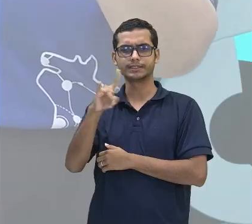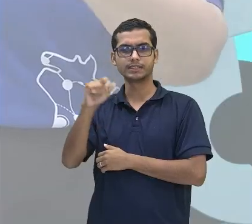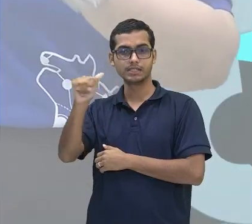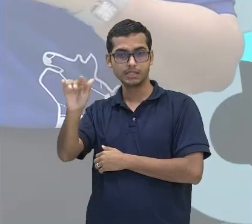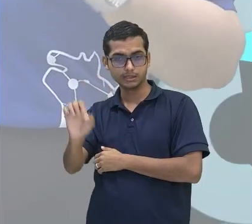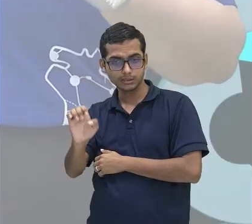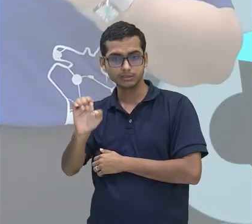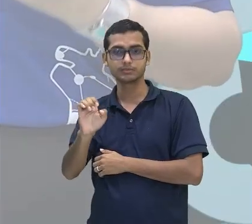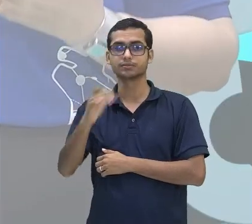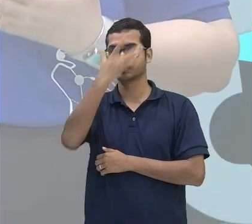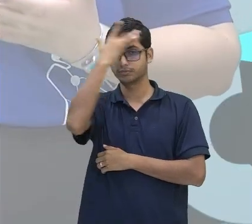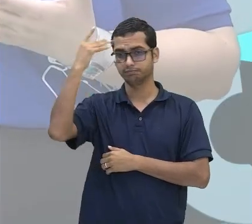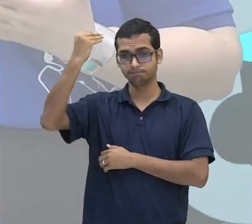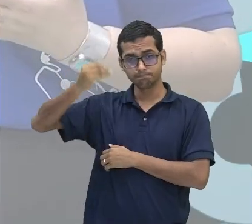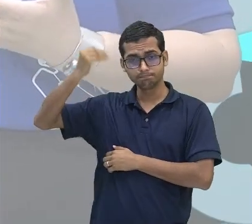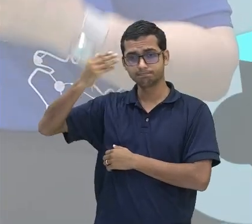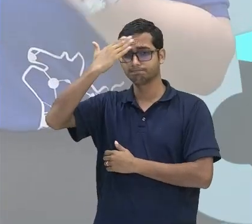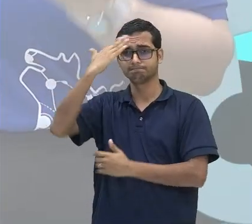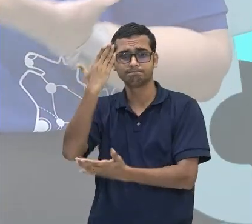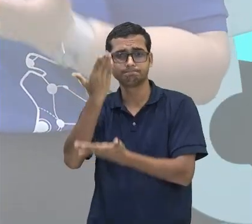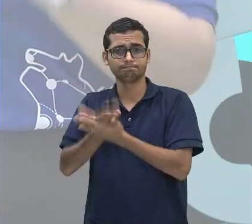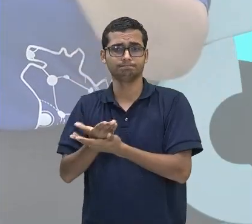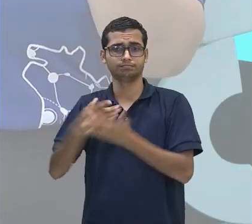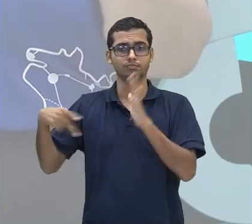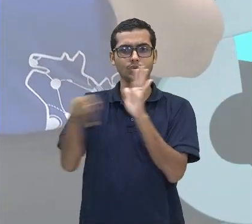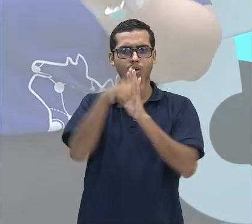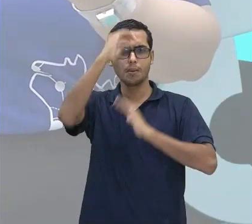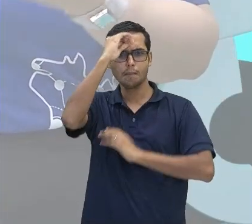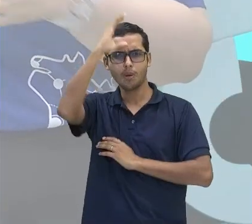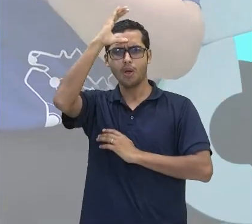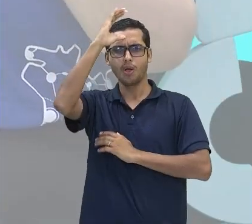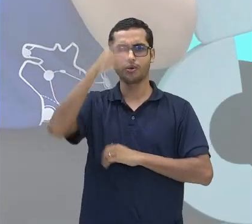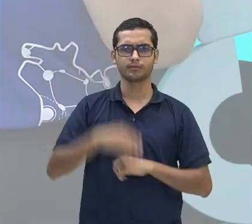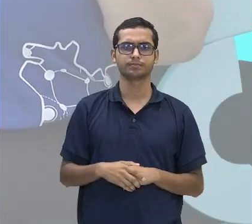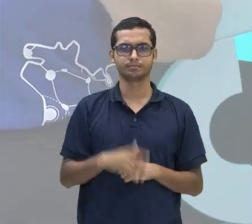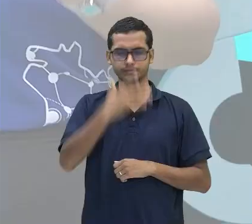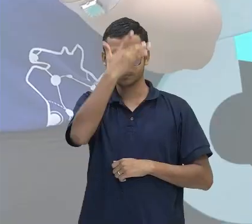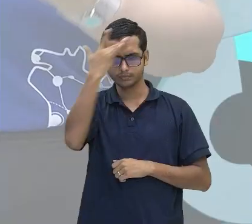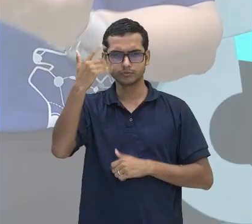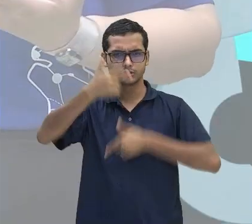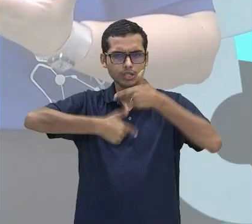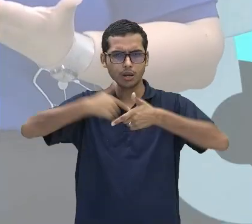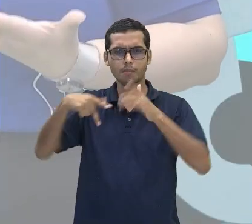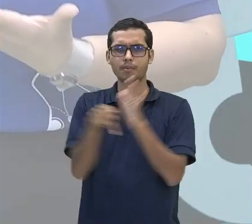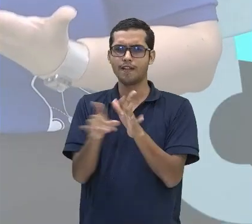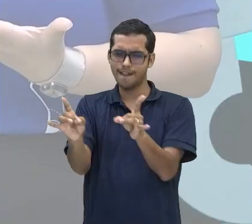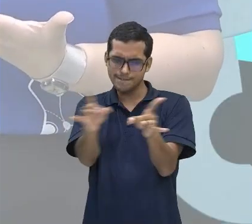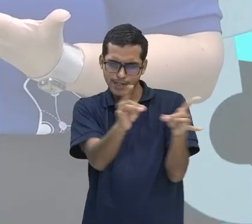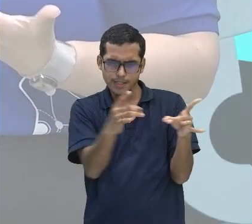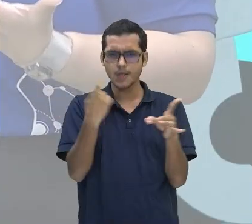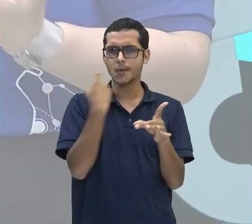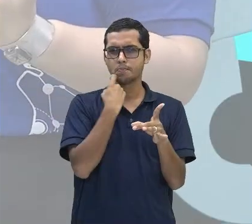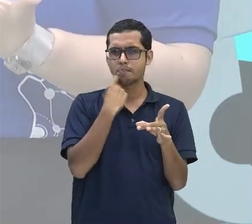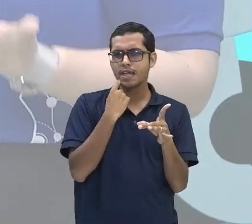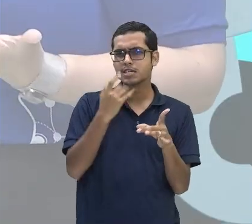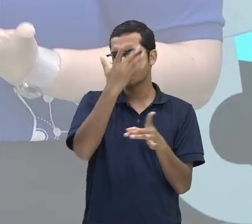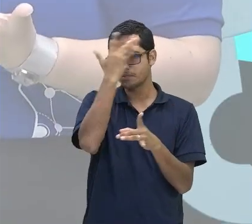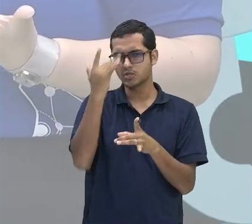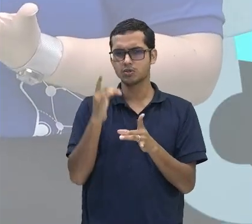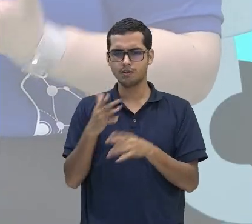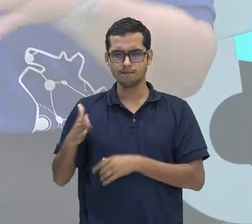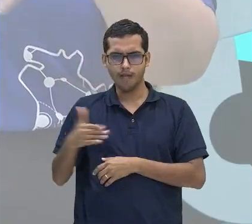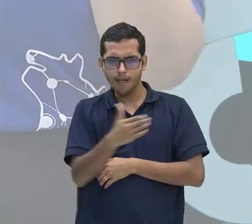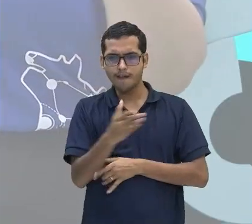vendedores demonstram a confiança em seu conhecimento. Olha, um peixeiro, alguém que trabalha há muito tempo vendendo peixe, ele certamente conhece um